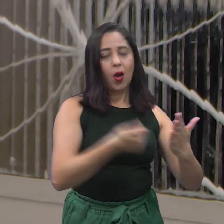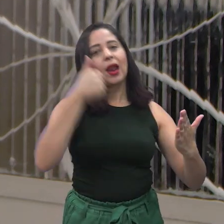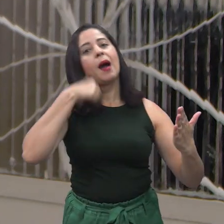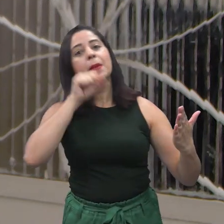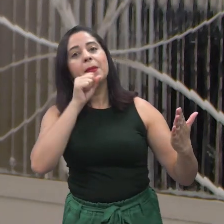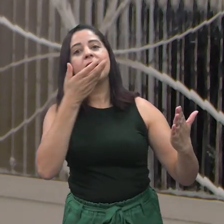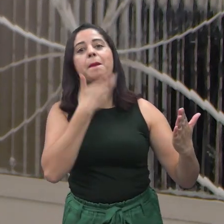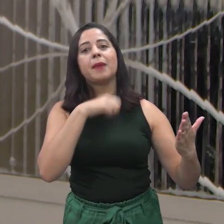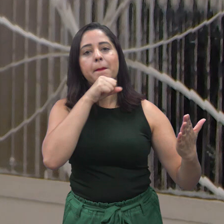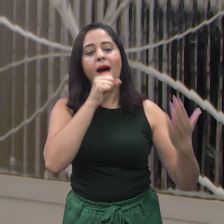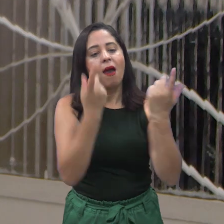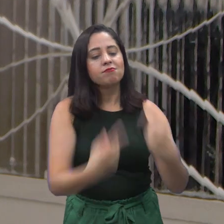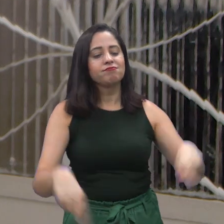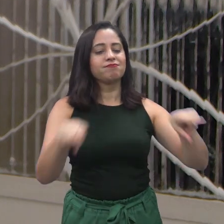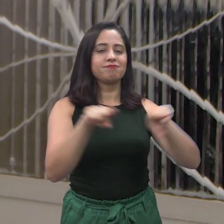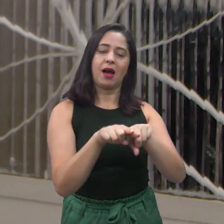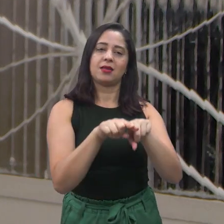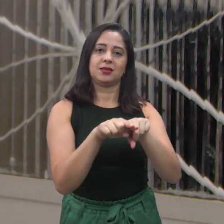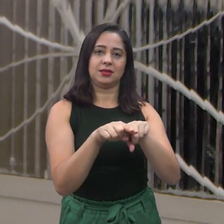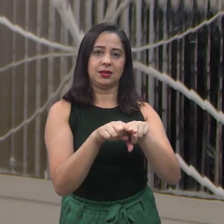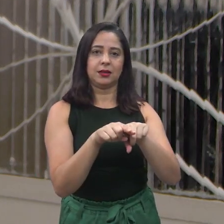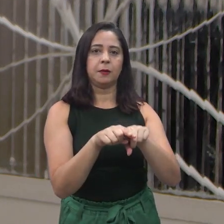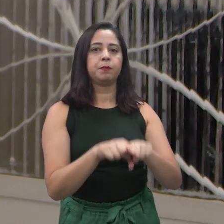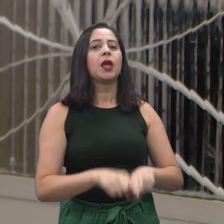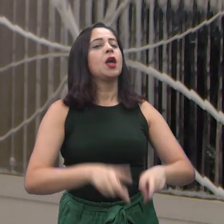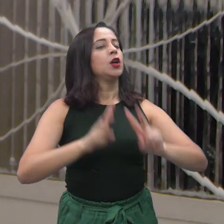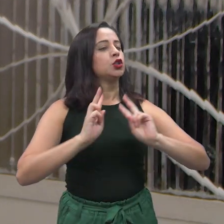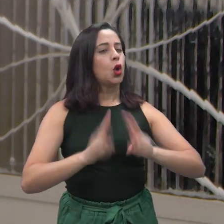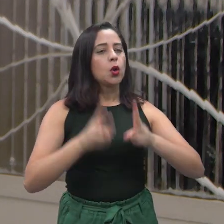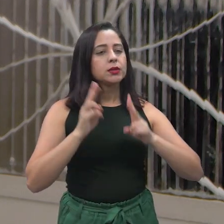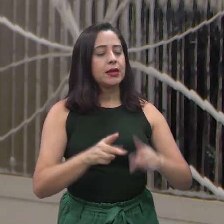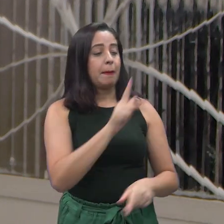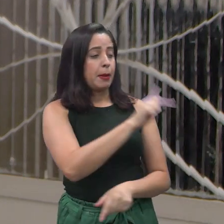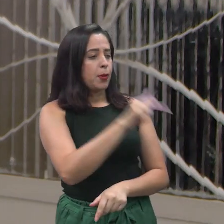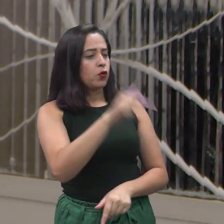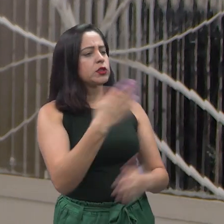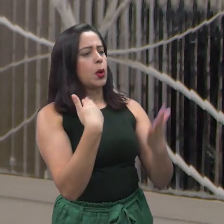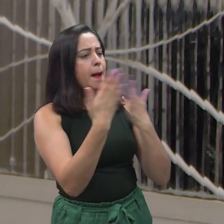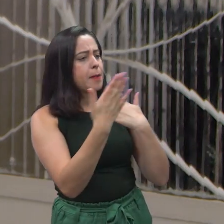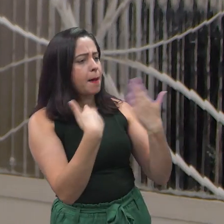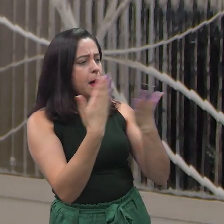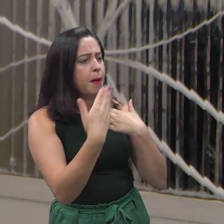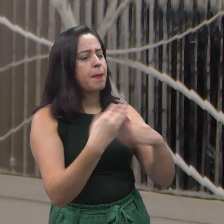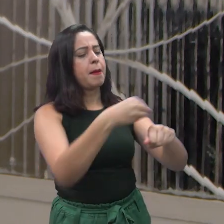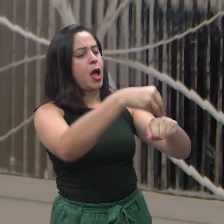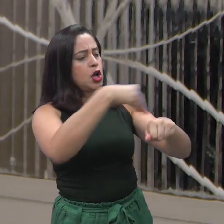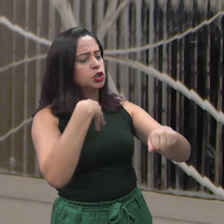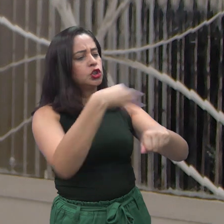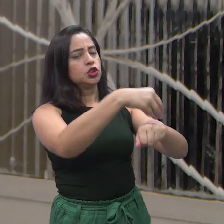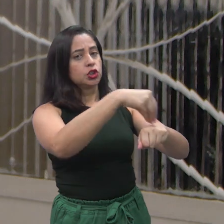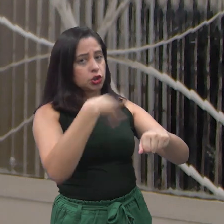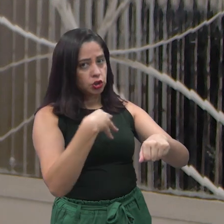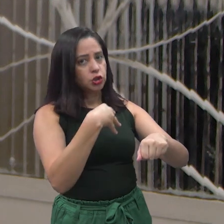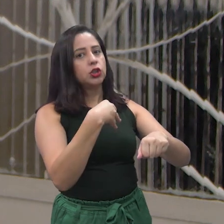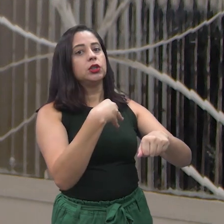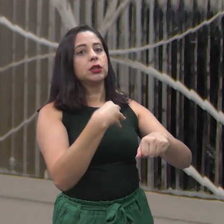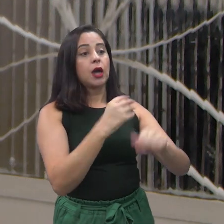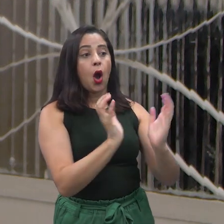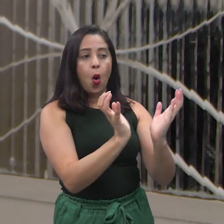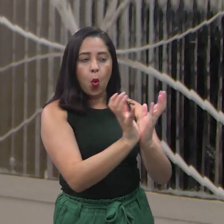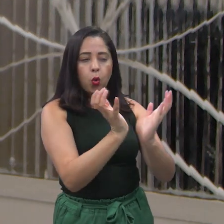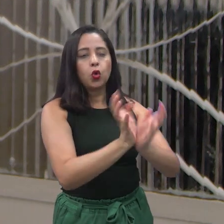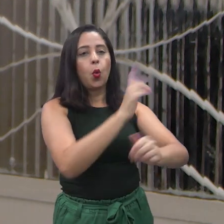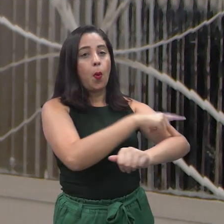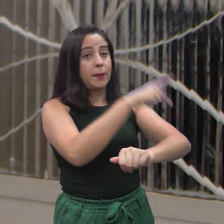pra gente e a gente está sempre em contato, conversando com as professoras e a gente recebe algumas orientações também que vêm da equipe pedagógica,